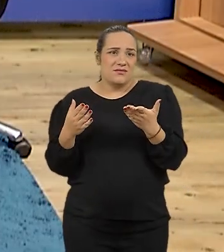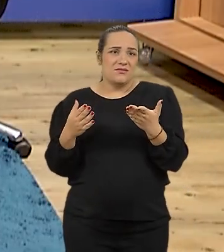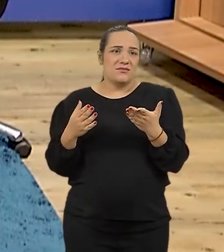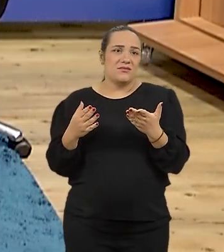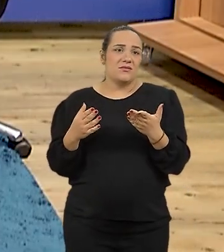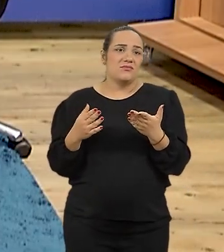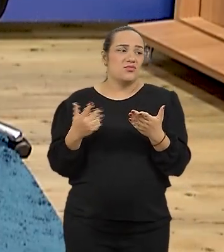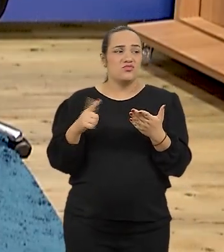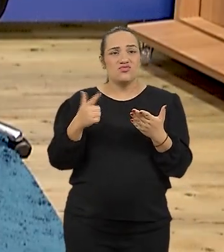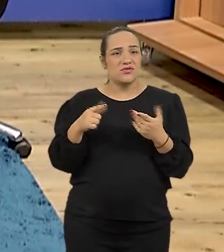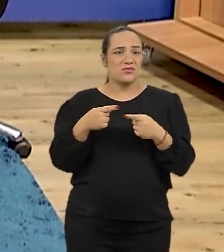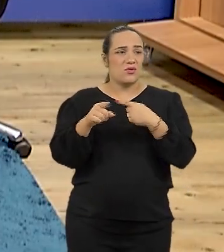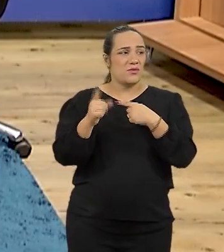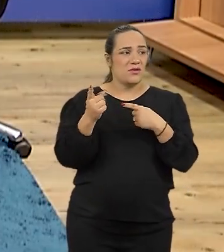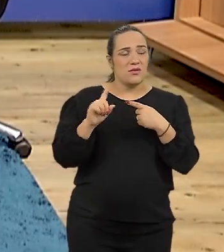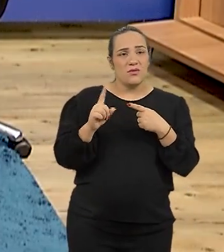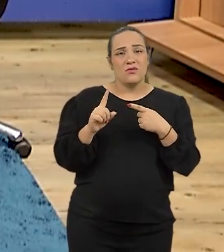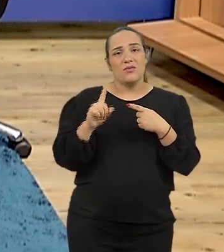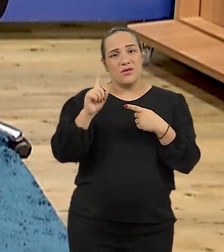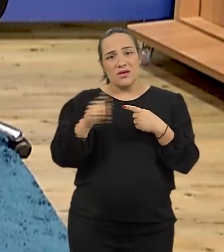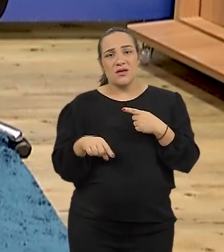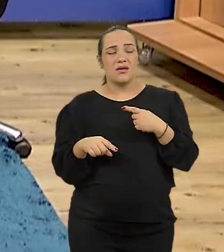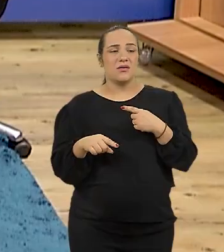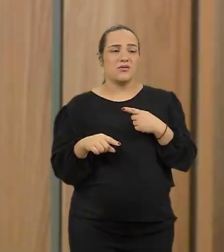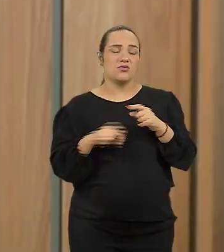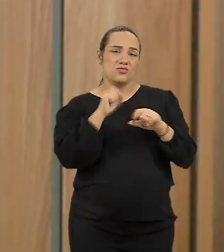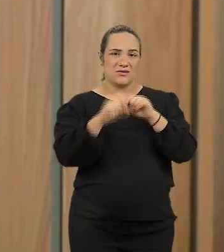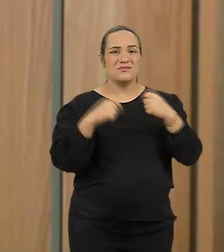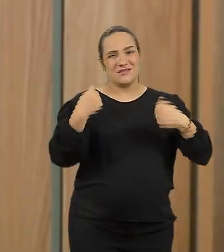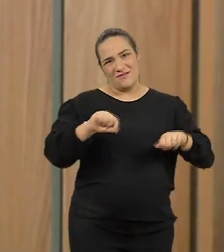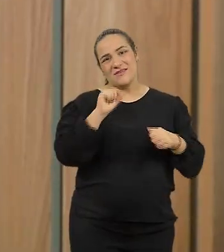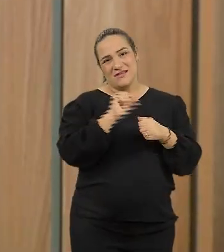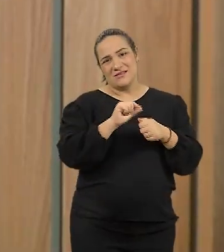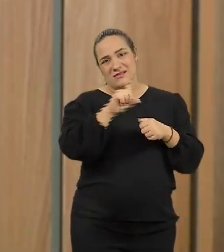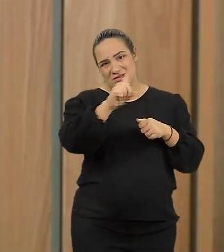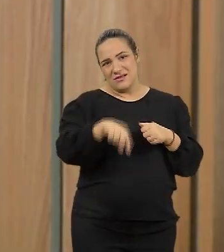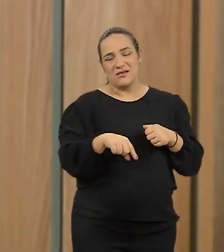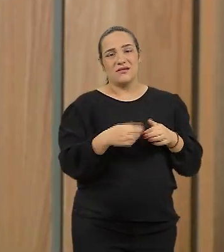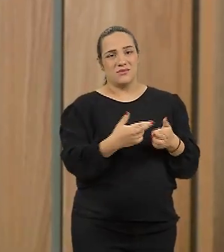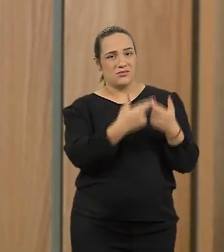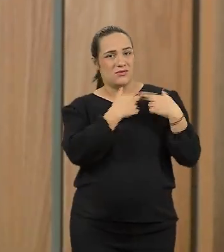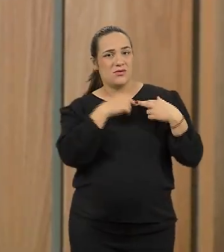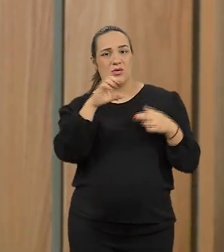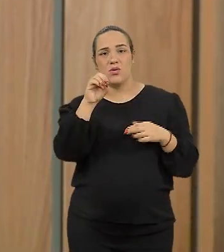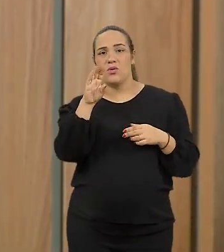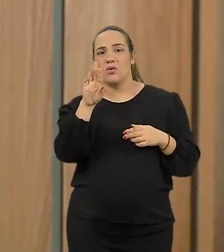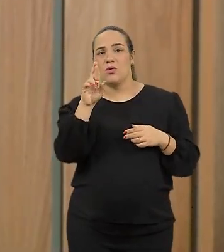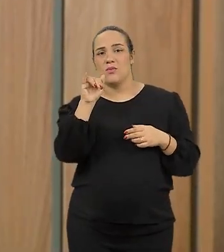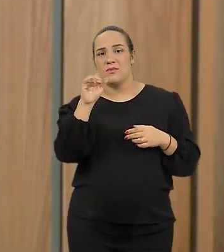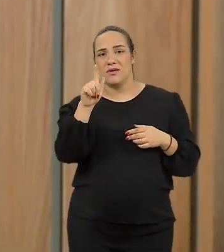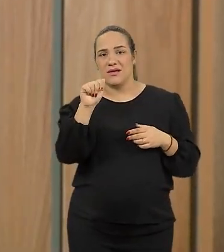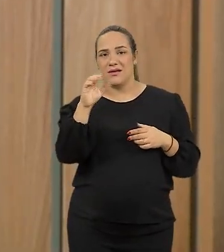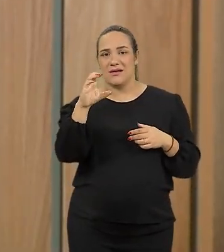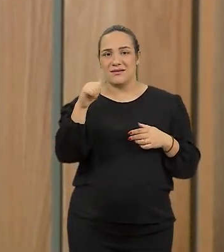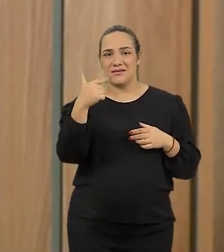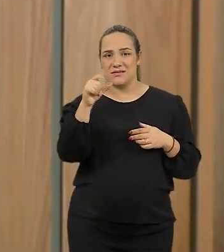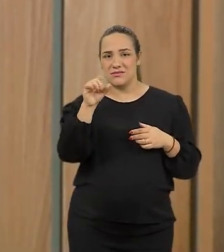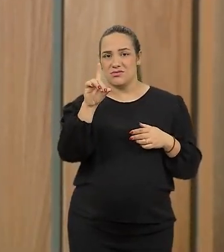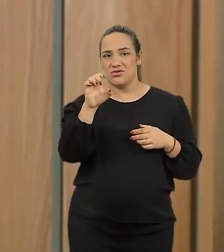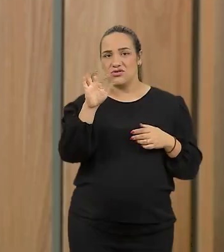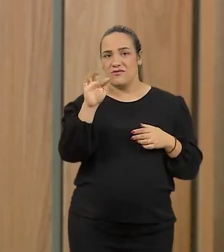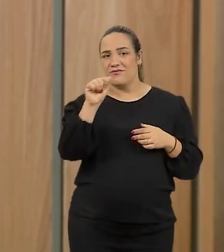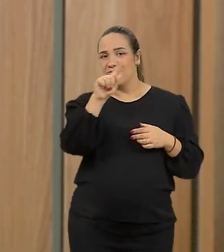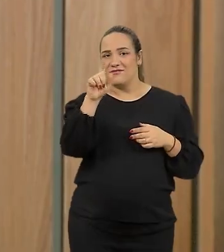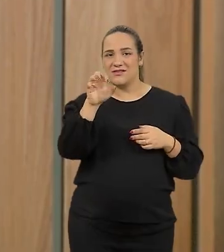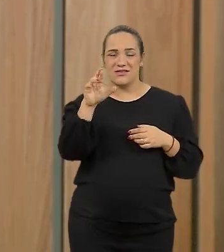perdas e danos e não de se entregar aquilo que era almejado. Às vezes uma obrigação de fazer poderia ser suficiente. Na